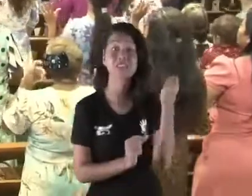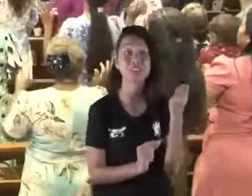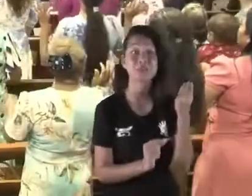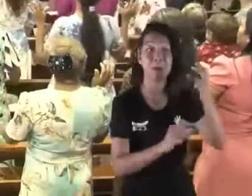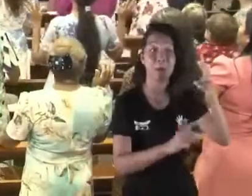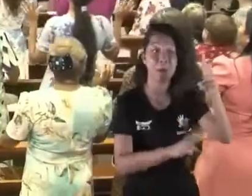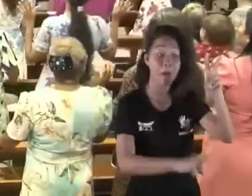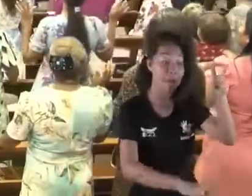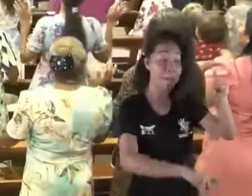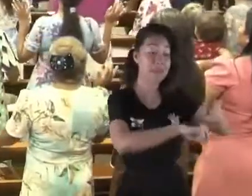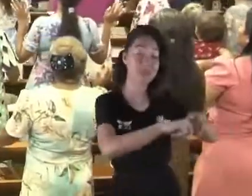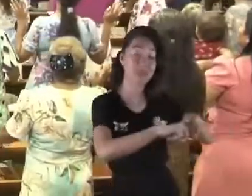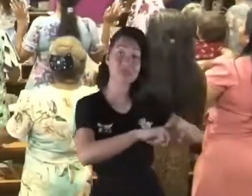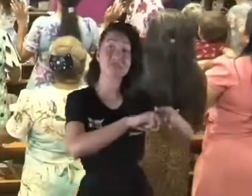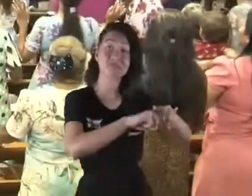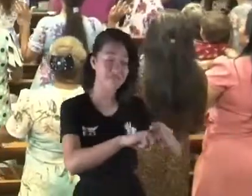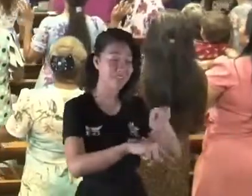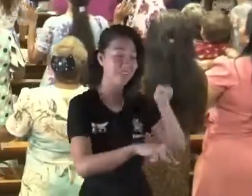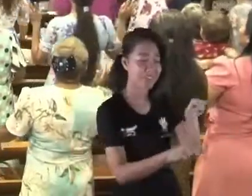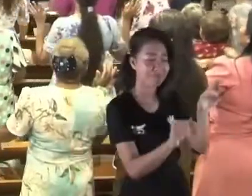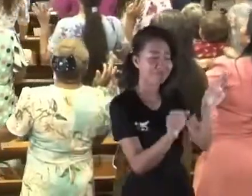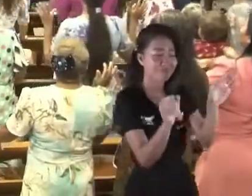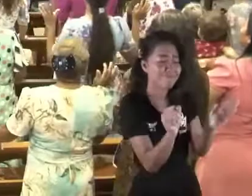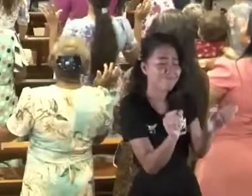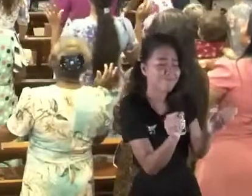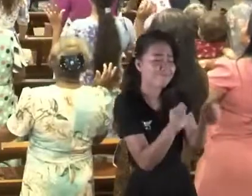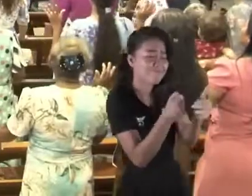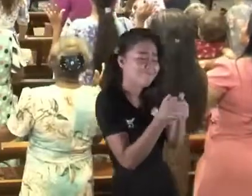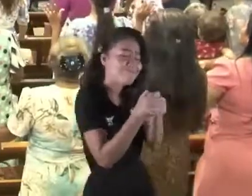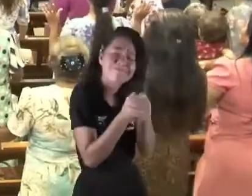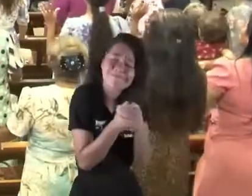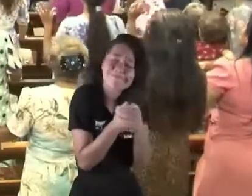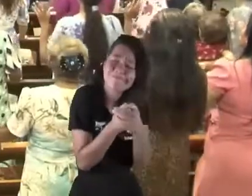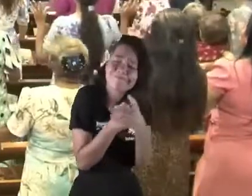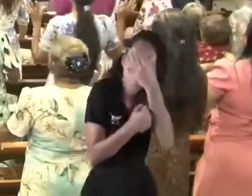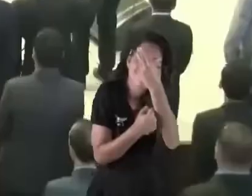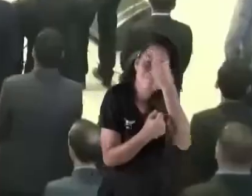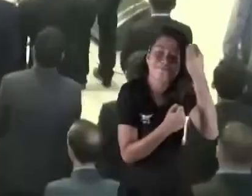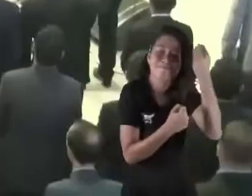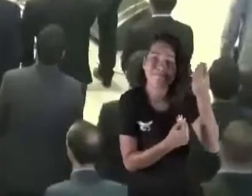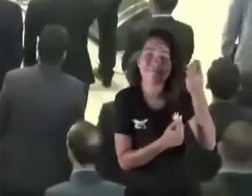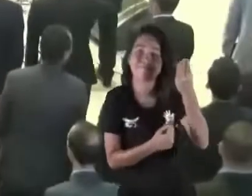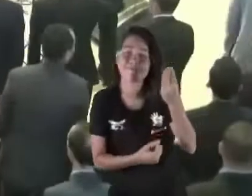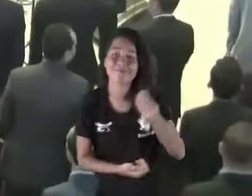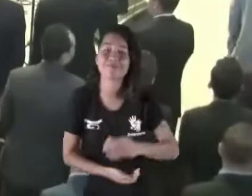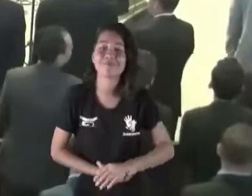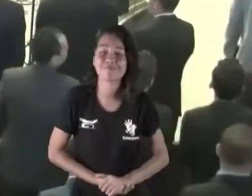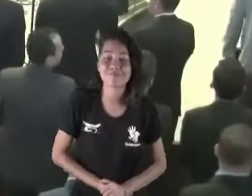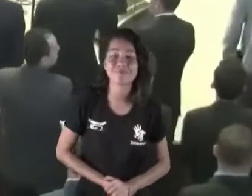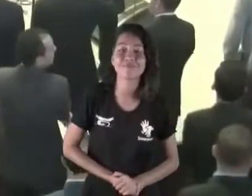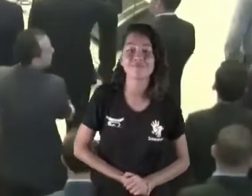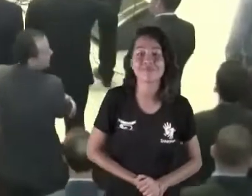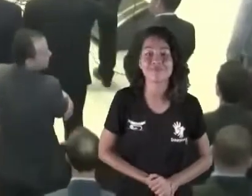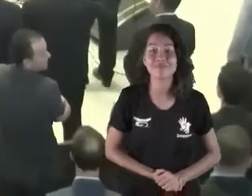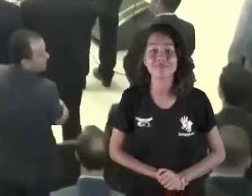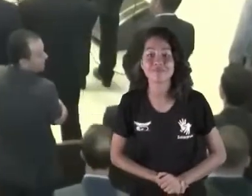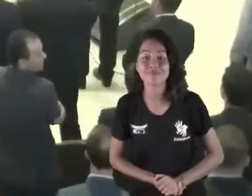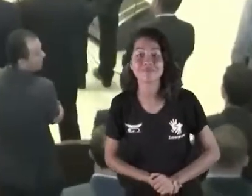falta duas. Na prisão estava pra 70 esquecido. Só falta duas. No palácio